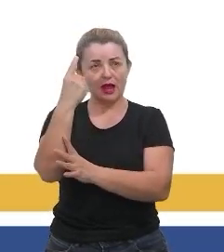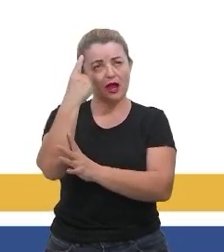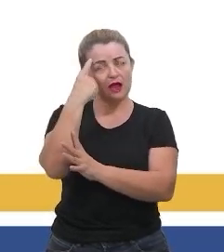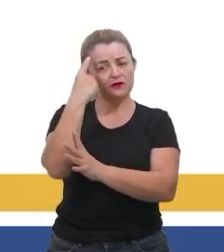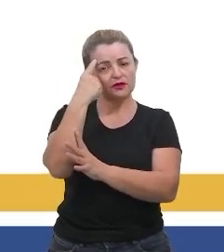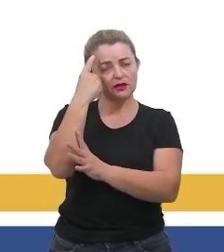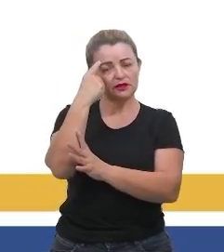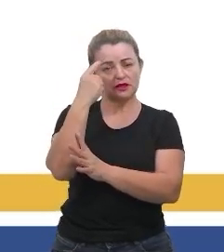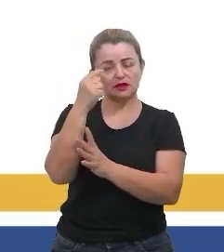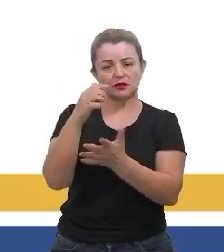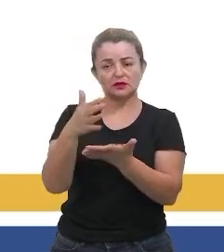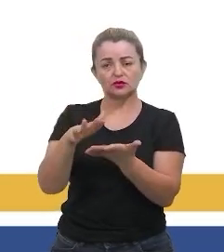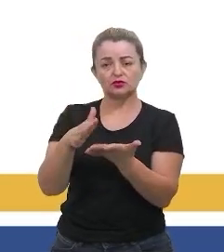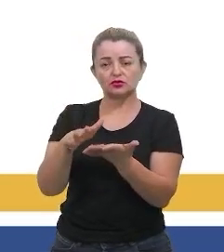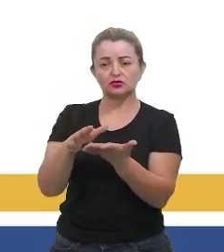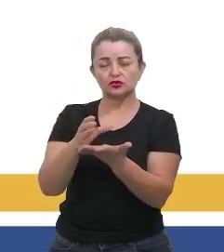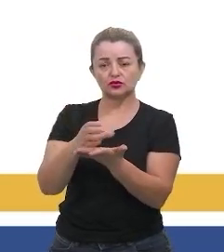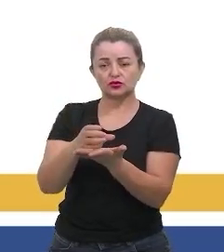tá bom? Que é